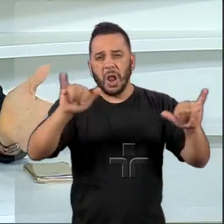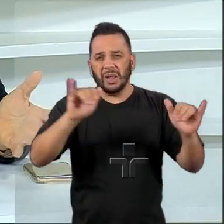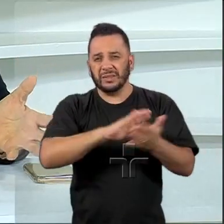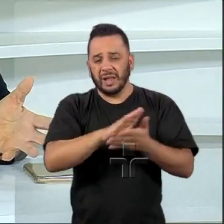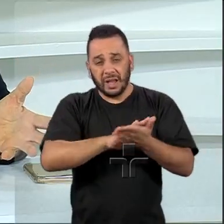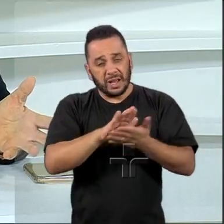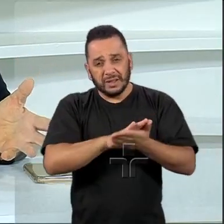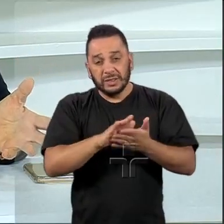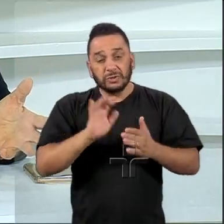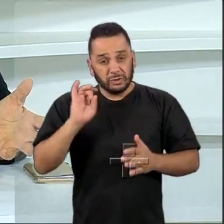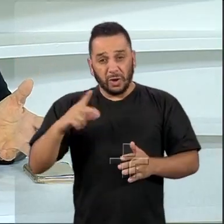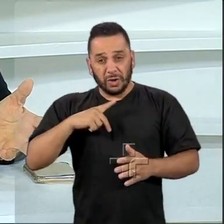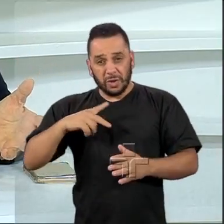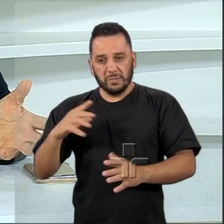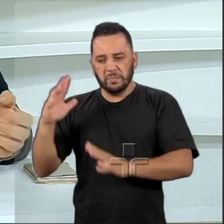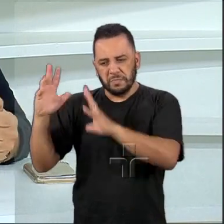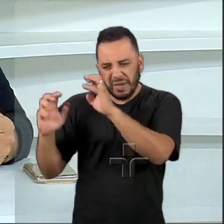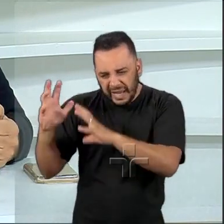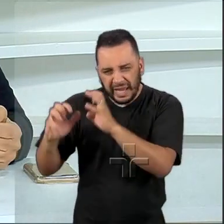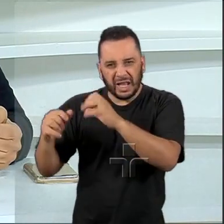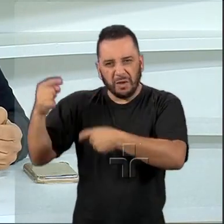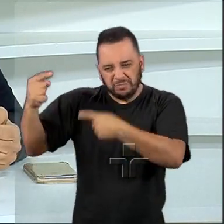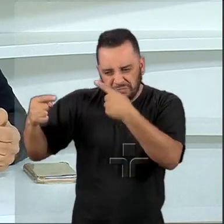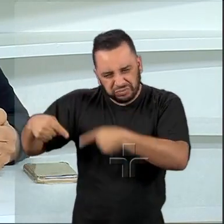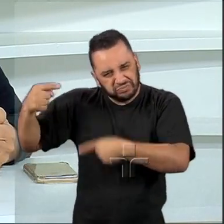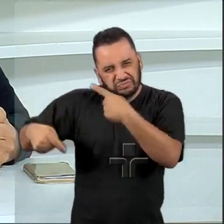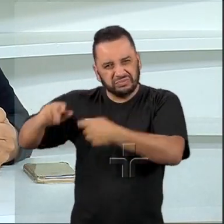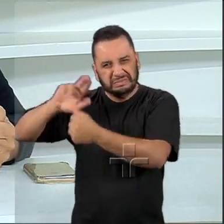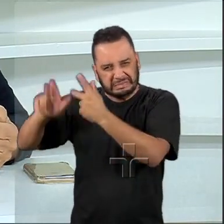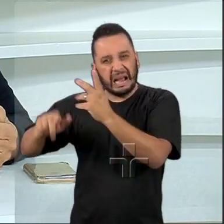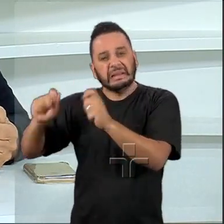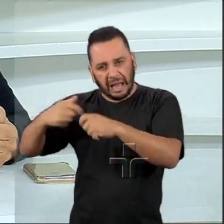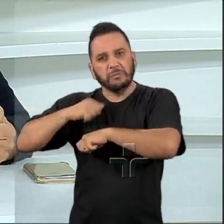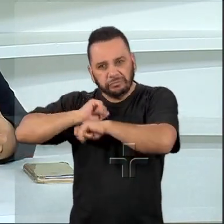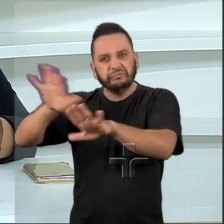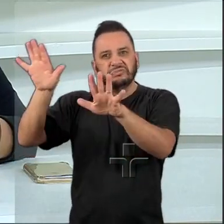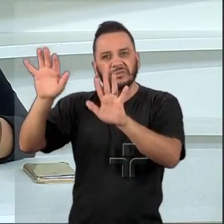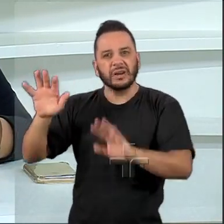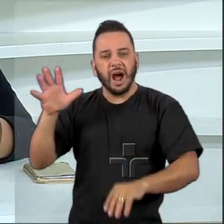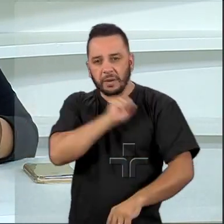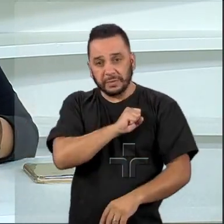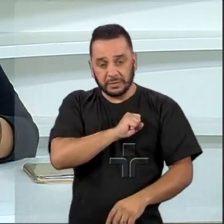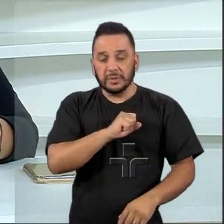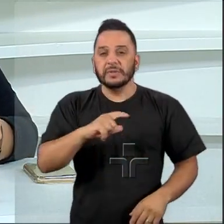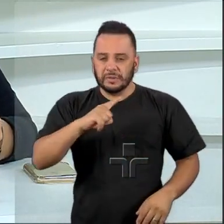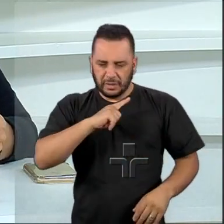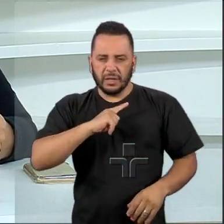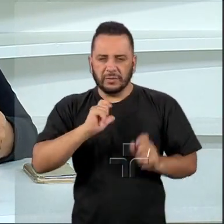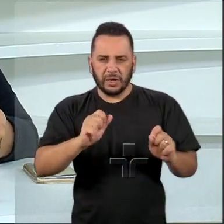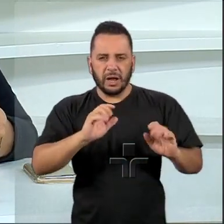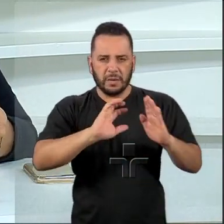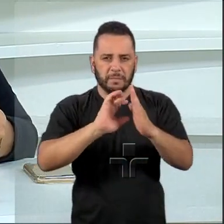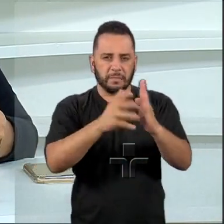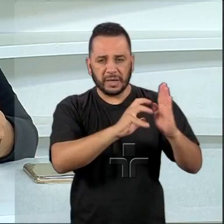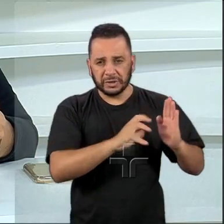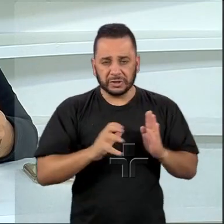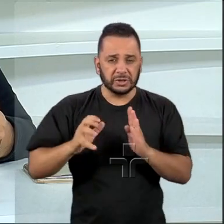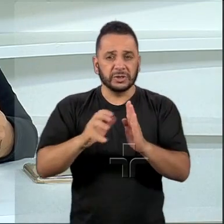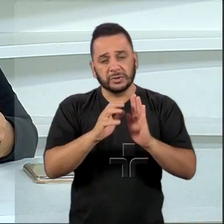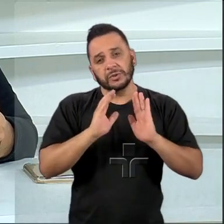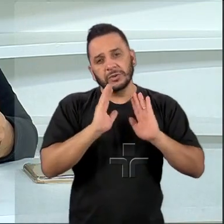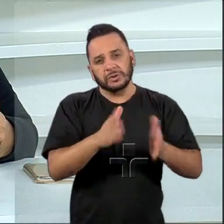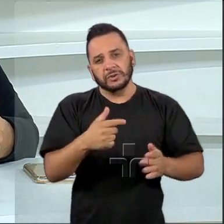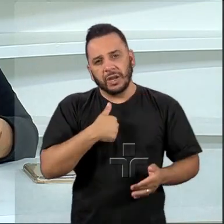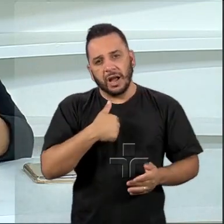partidos todos da base foram muito mais punidos, os partidos que não foram punidos pelo judiciário foram punidos pelo eleitor.